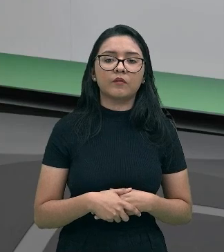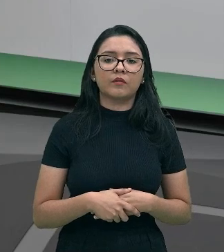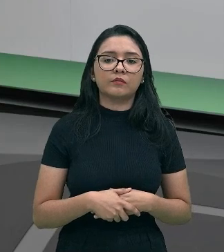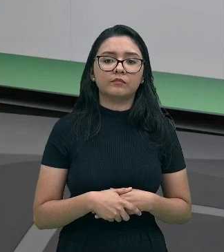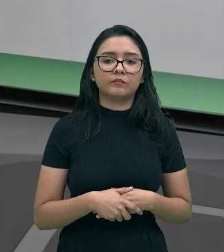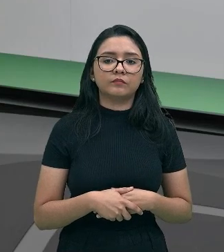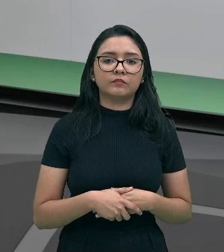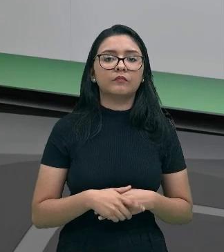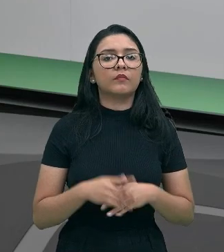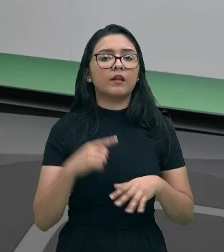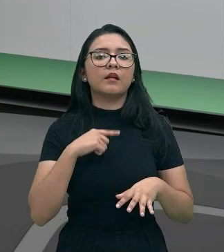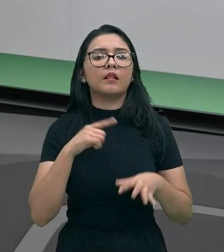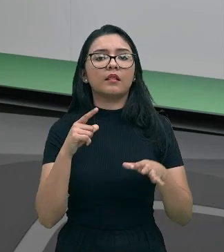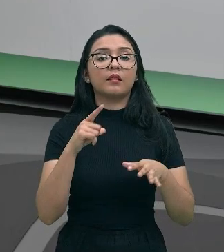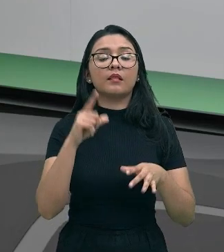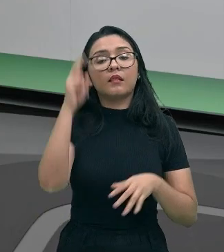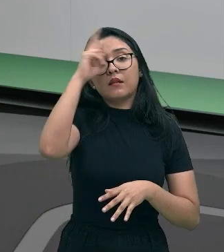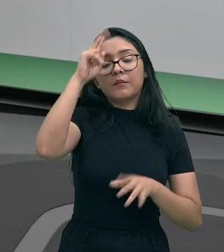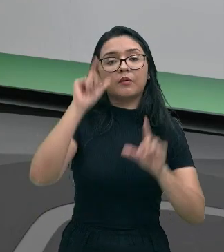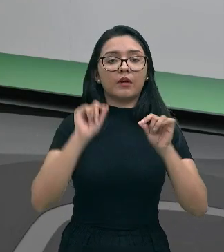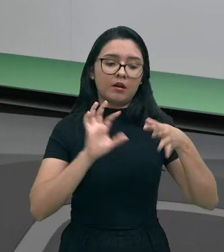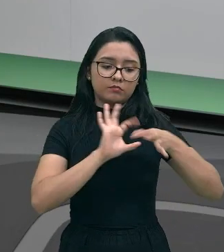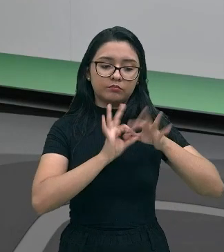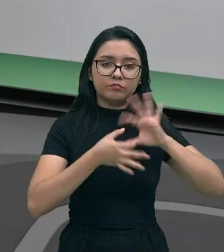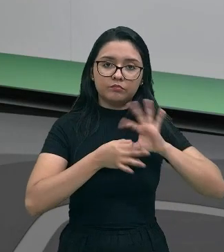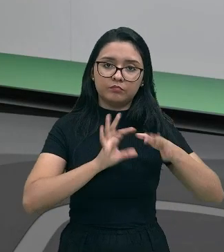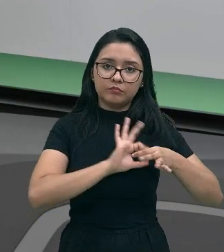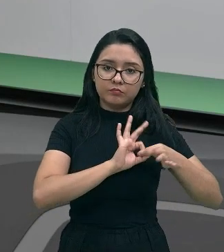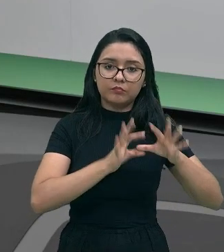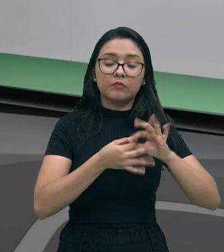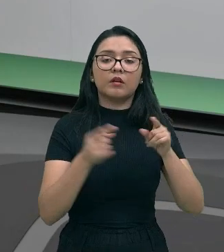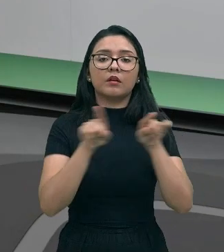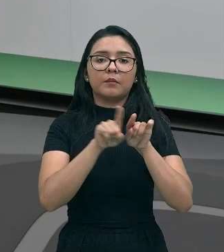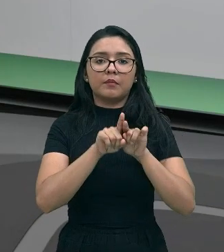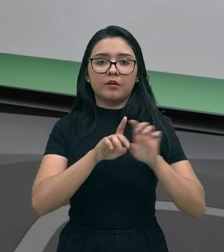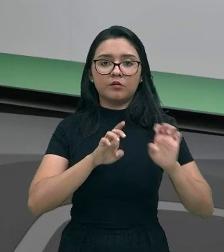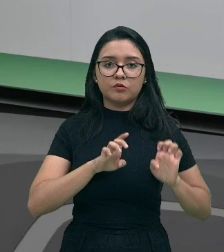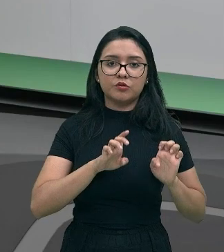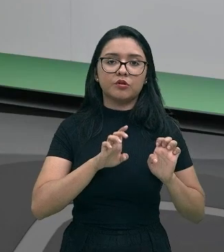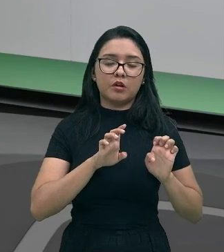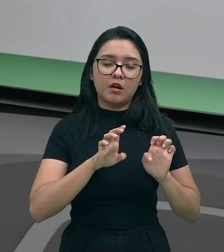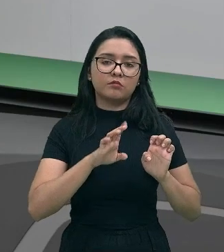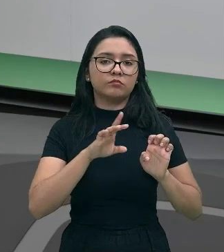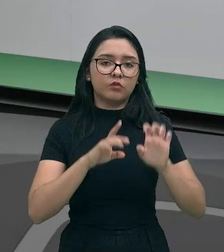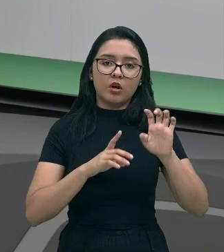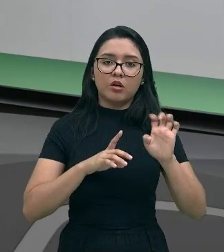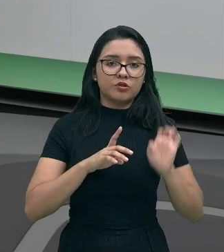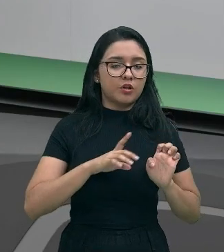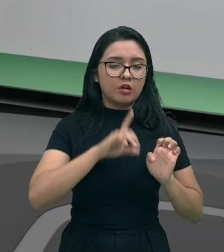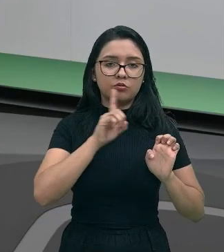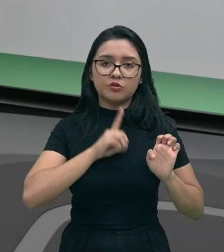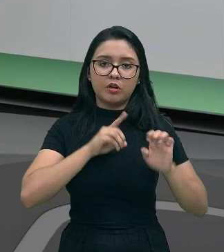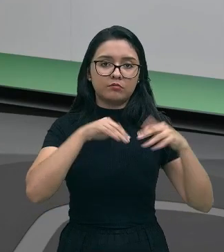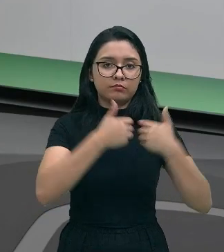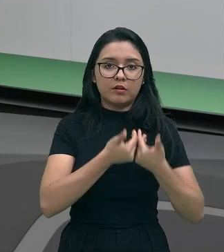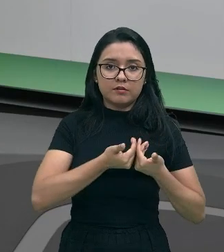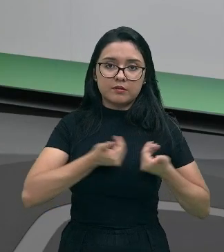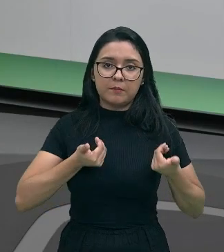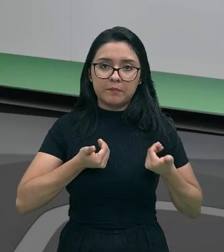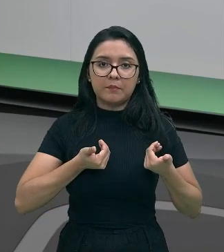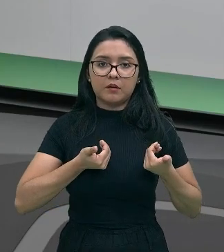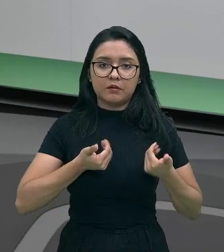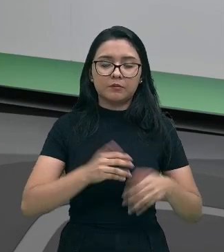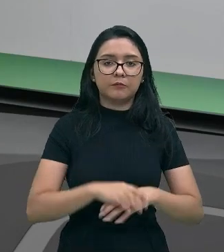eles se comunicam. E o lado esquerdo só se comunica com o lado esquerdo, né? A aurícula com o ventrículo esquerdo,